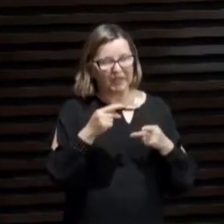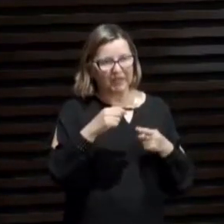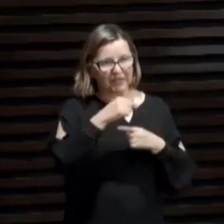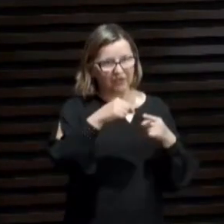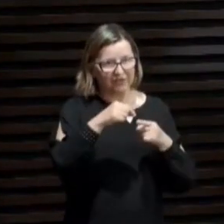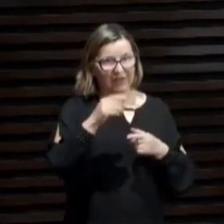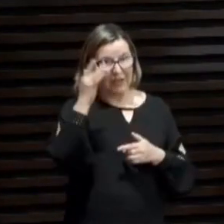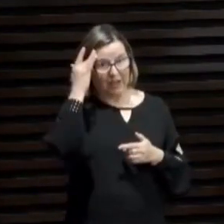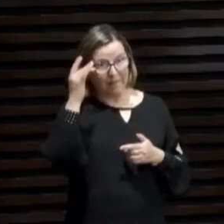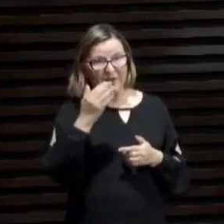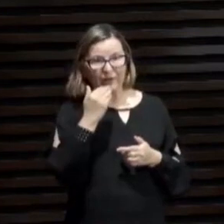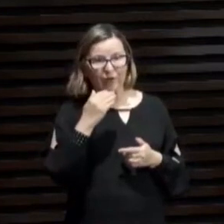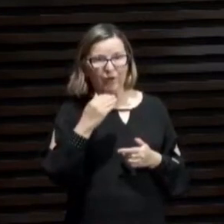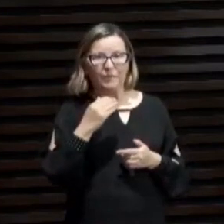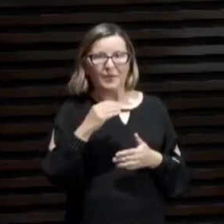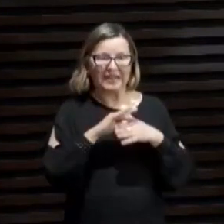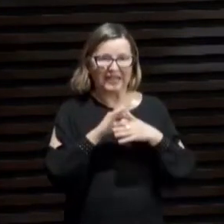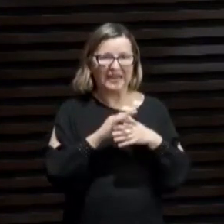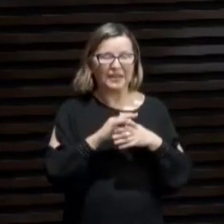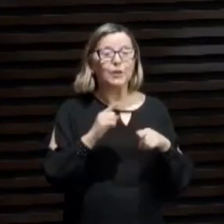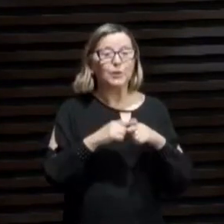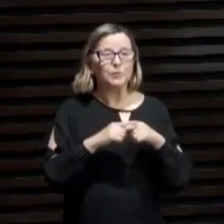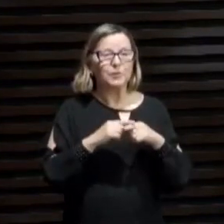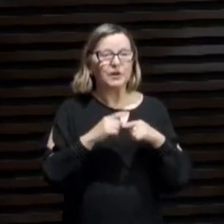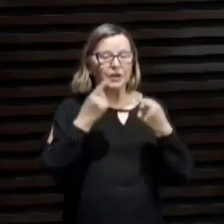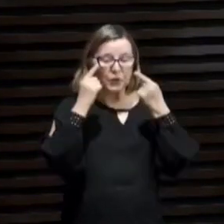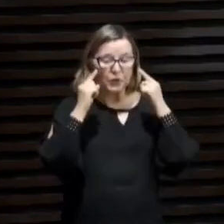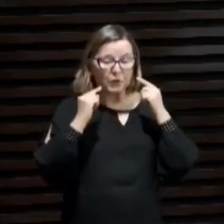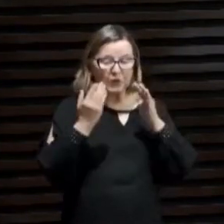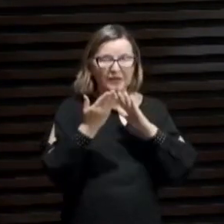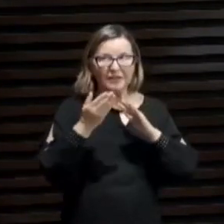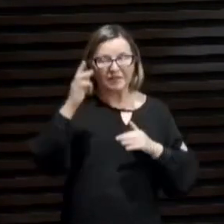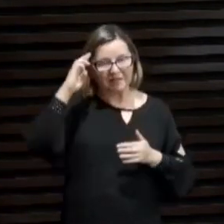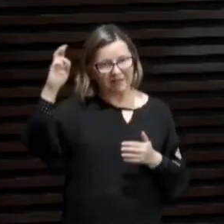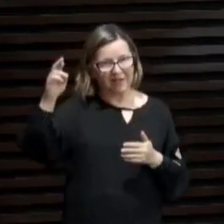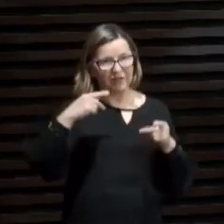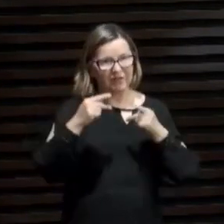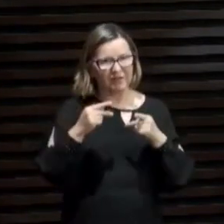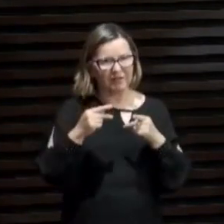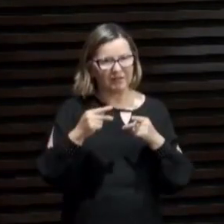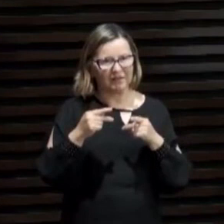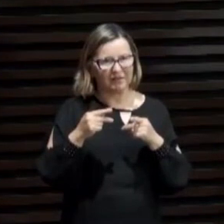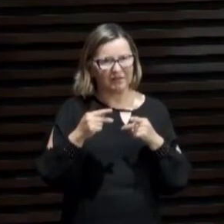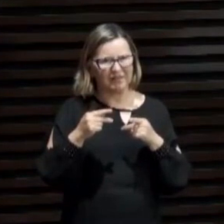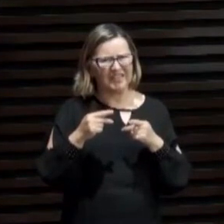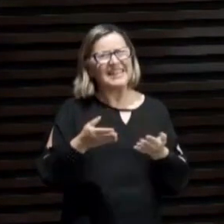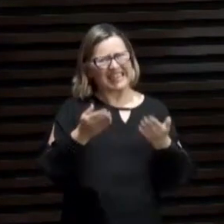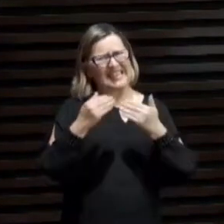carne, porquanto chorastes aos ouvidos do Senhor, dizendo, que nos dará carne a comer?